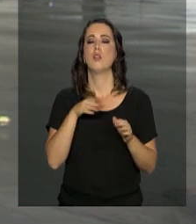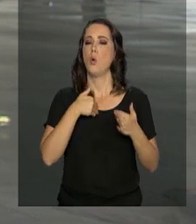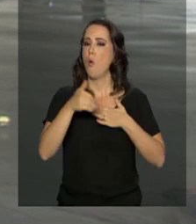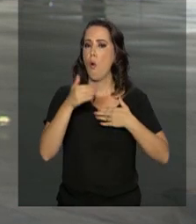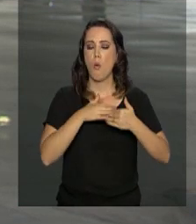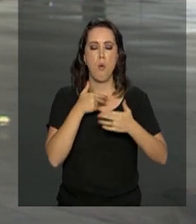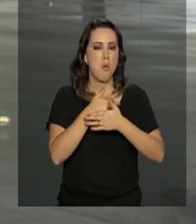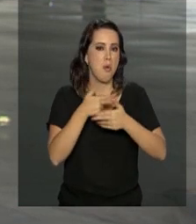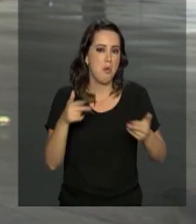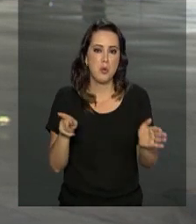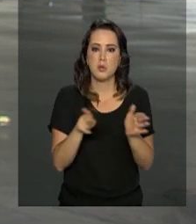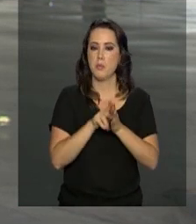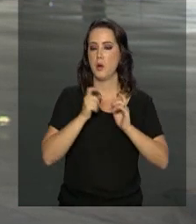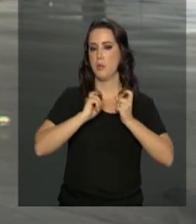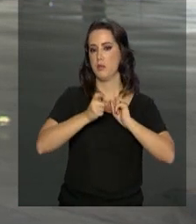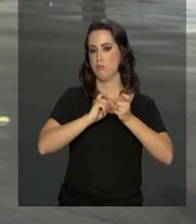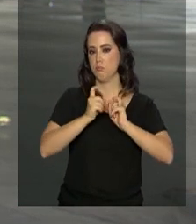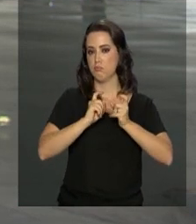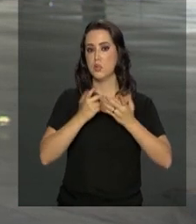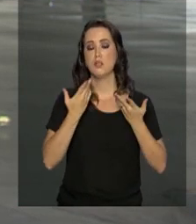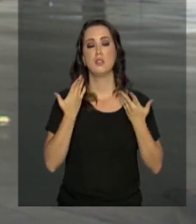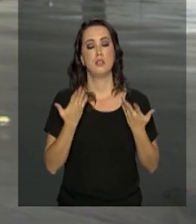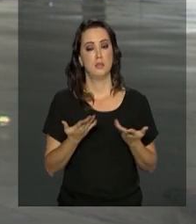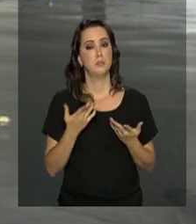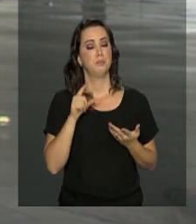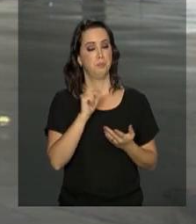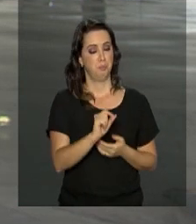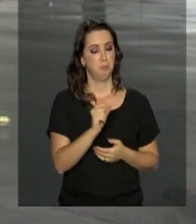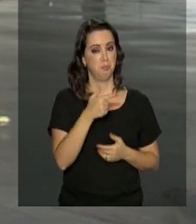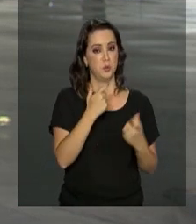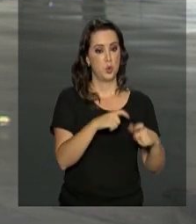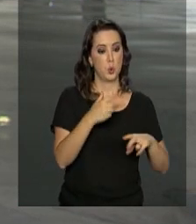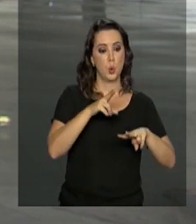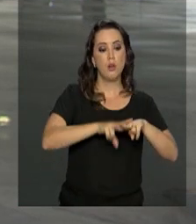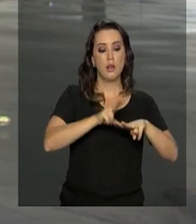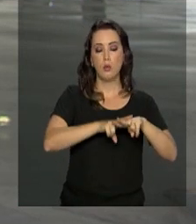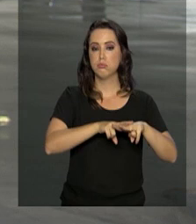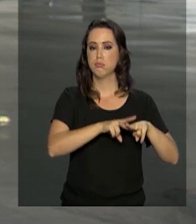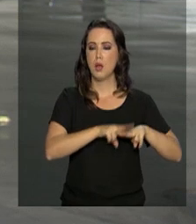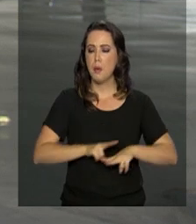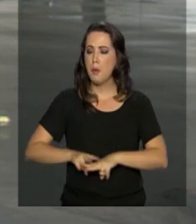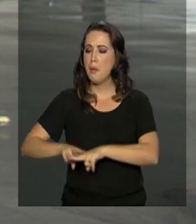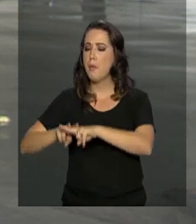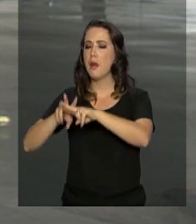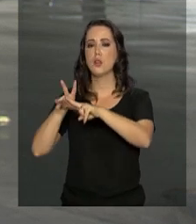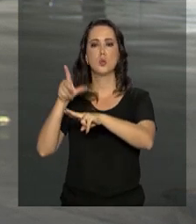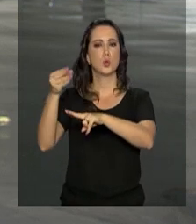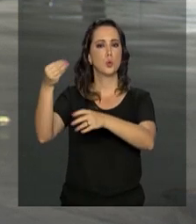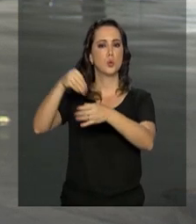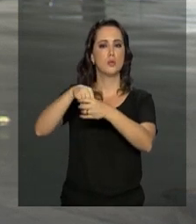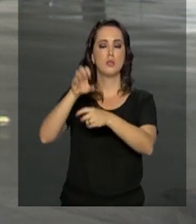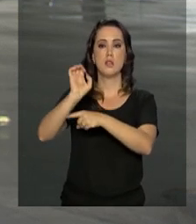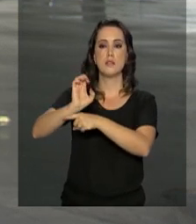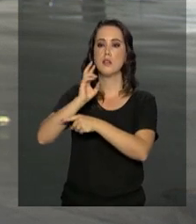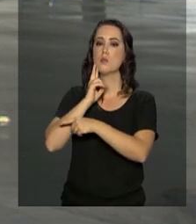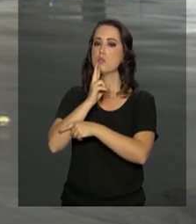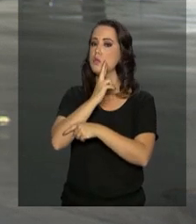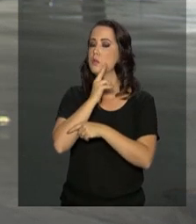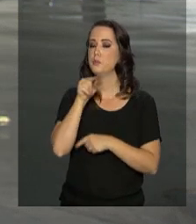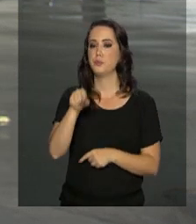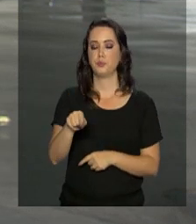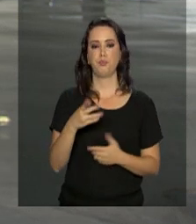quaisquer atos necessários à gestão e administração das unidades prisionais ao estado de roraima